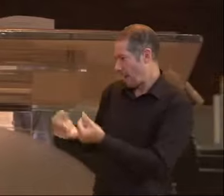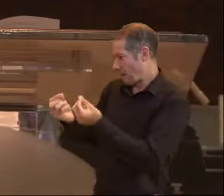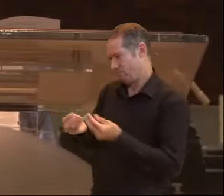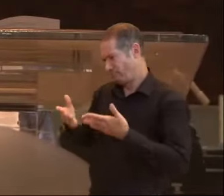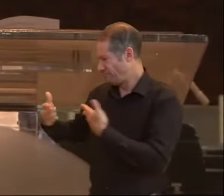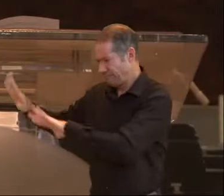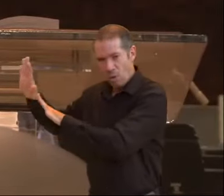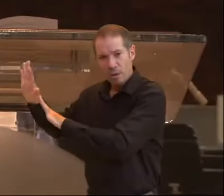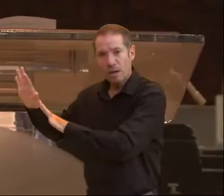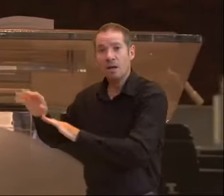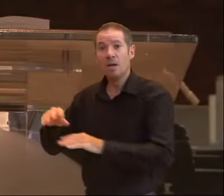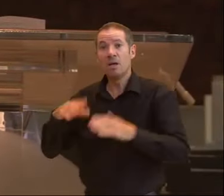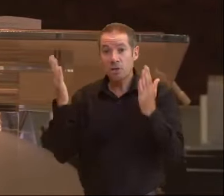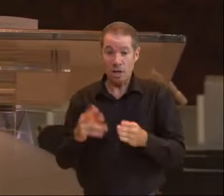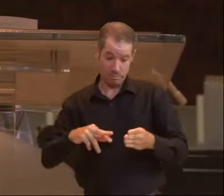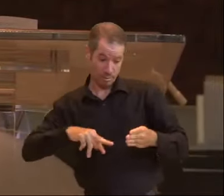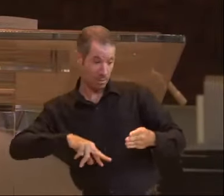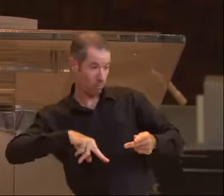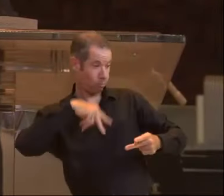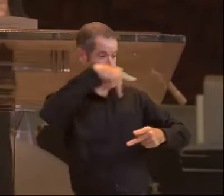não. Mas já tinha pulado.